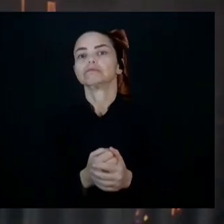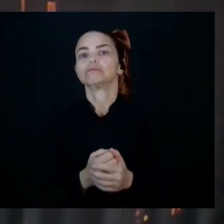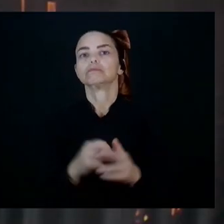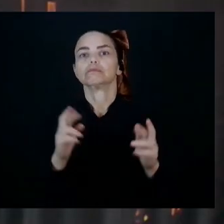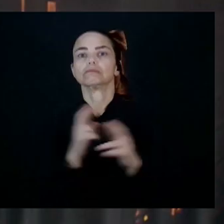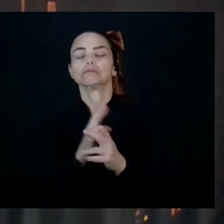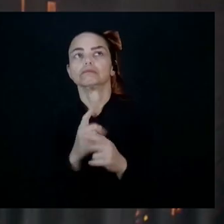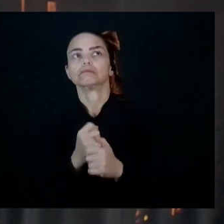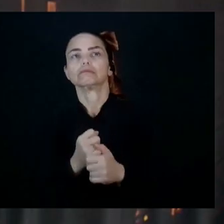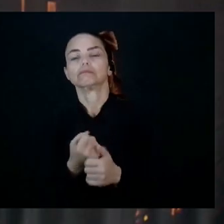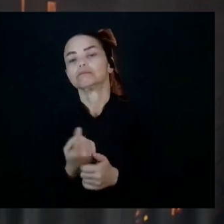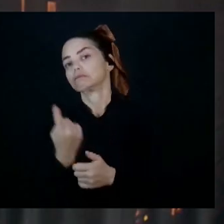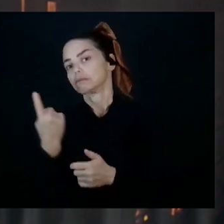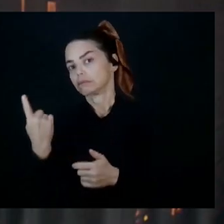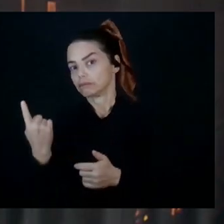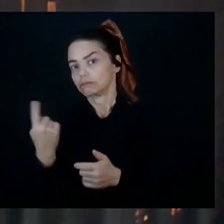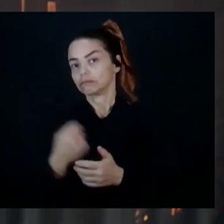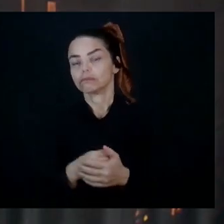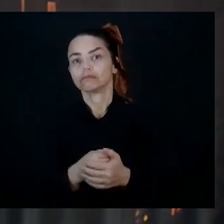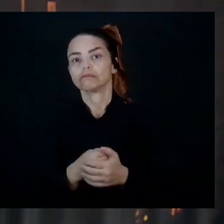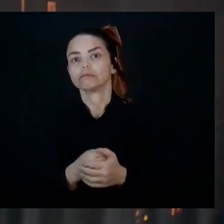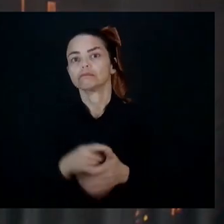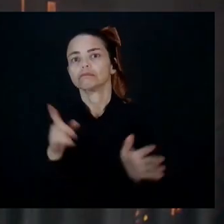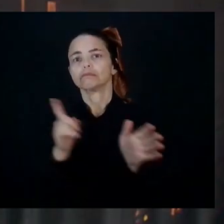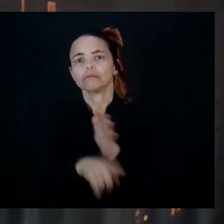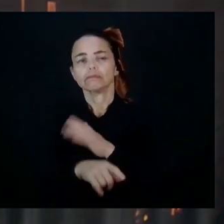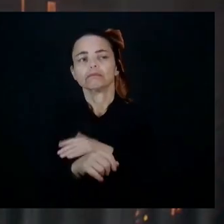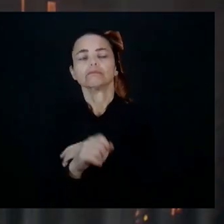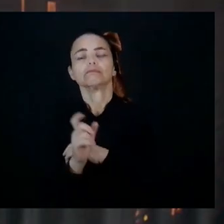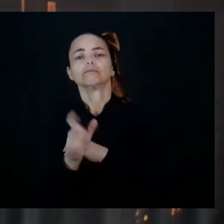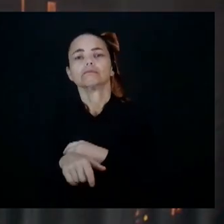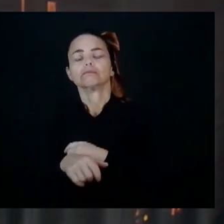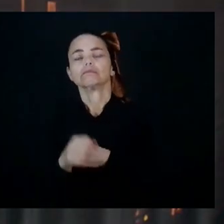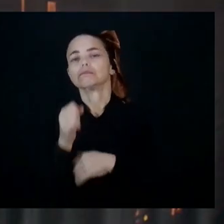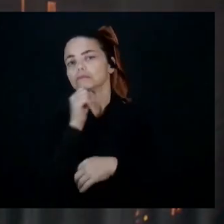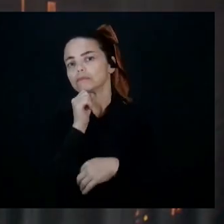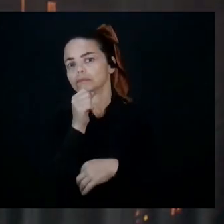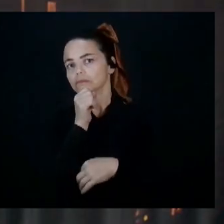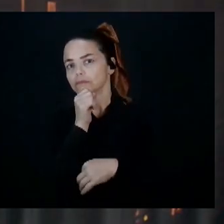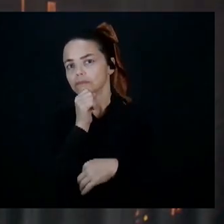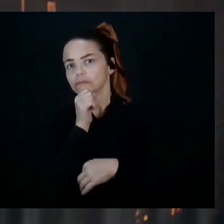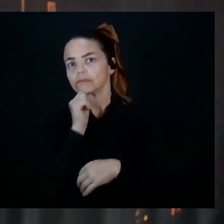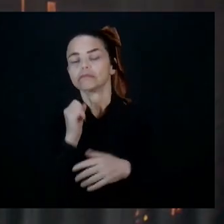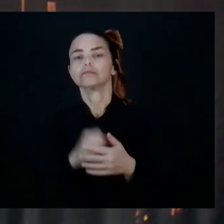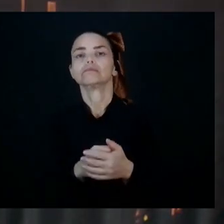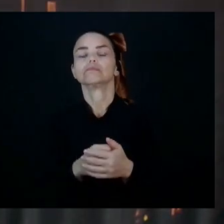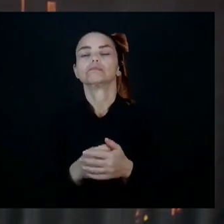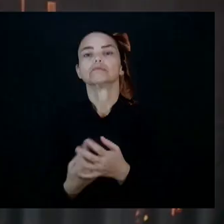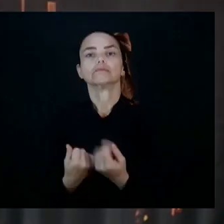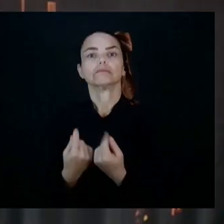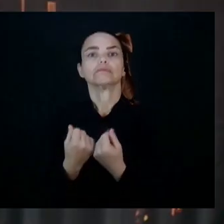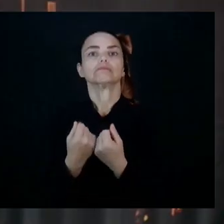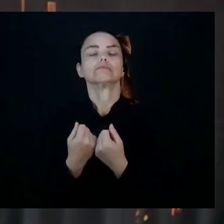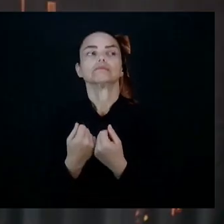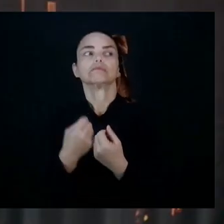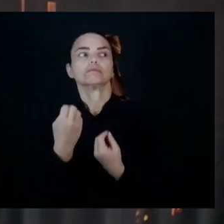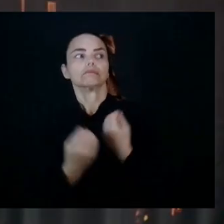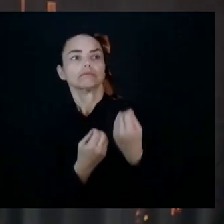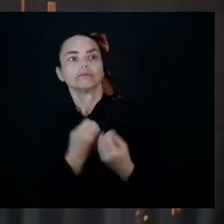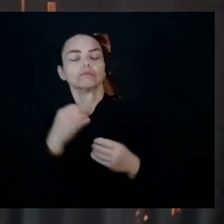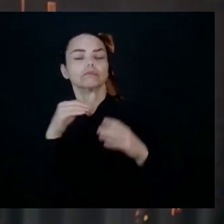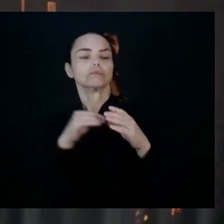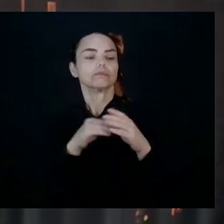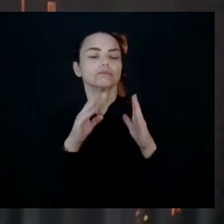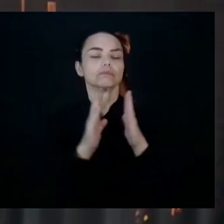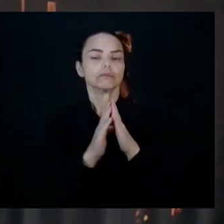estranha, né, pergunta para a pessoa idosa sobre a vida financeira, sobre como é em casa. Né? Então, a gente tem